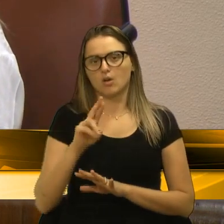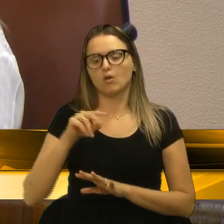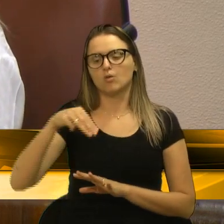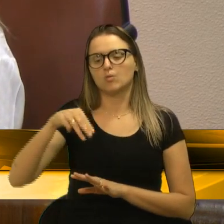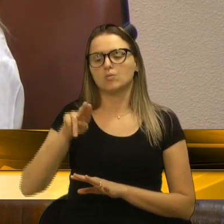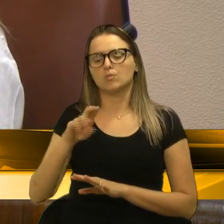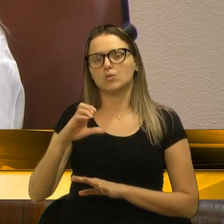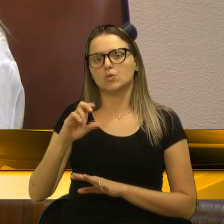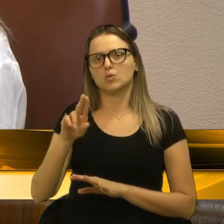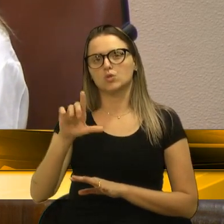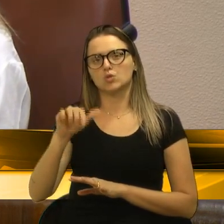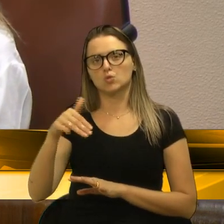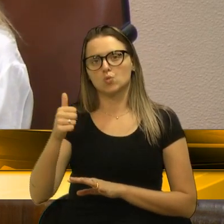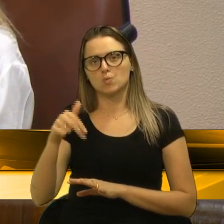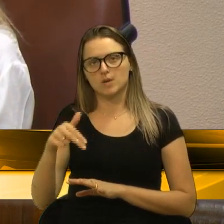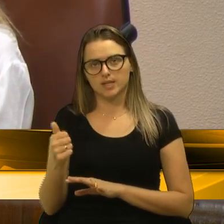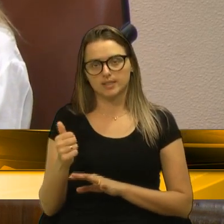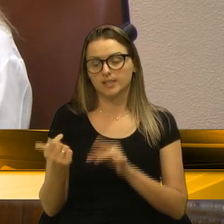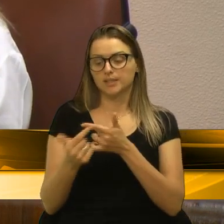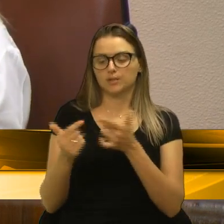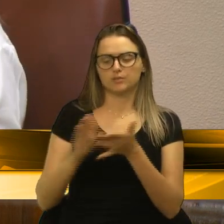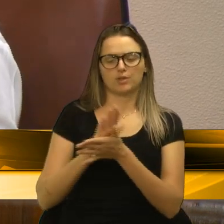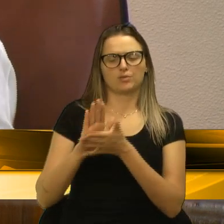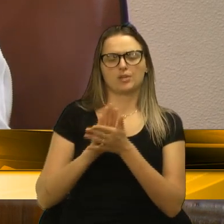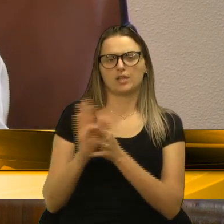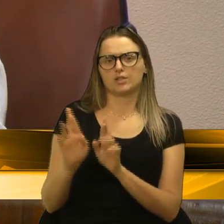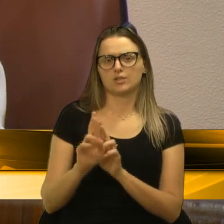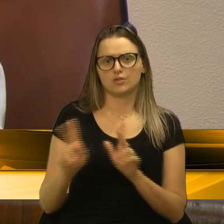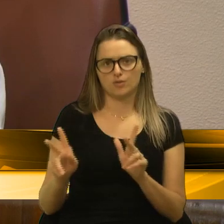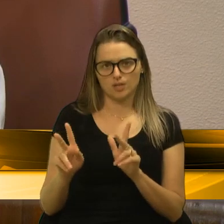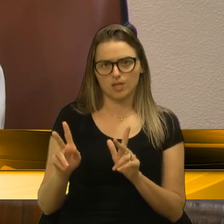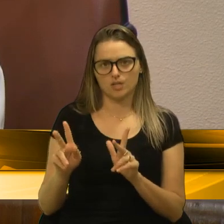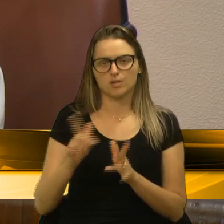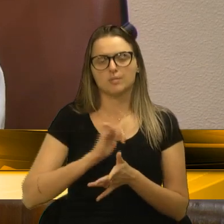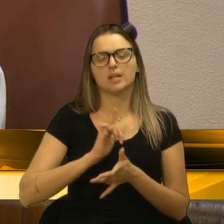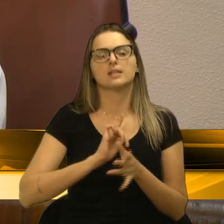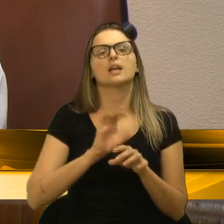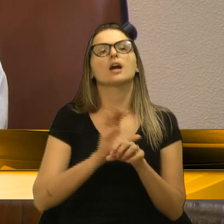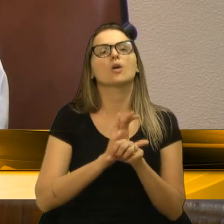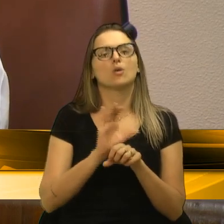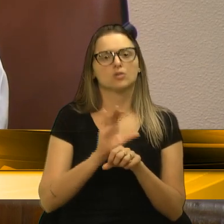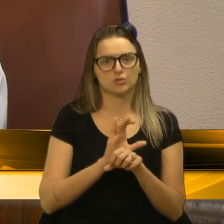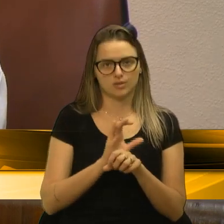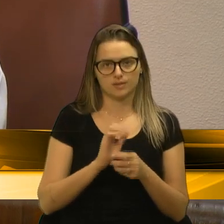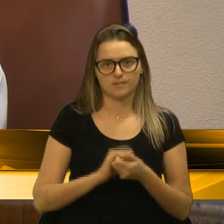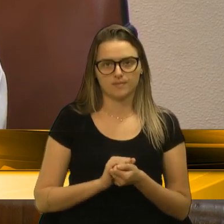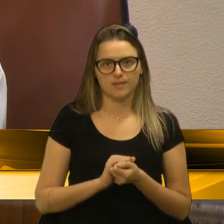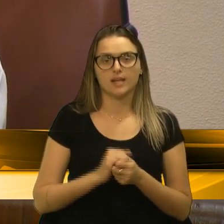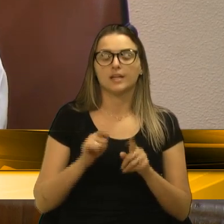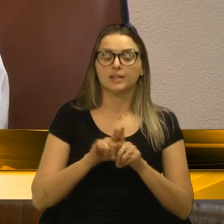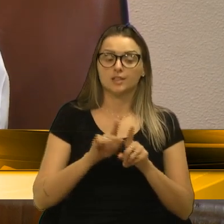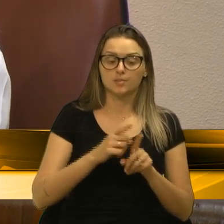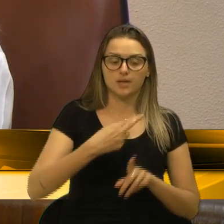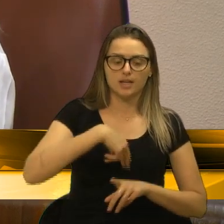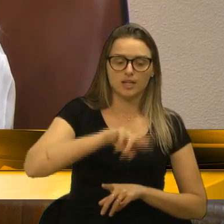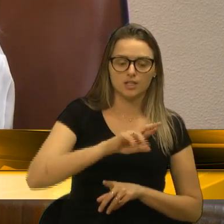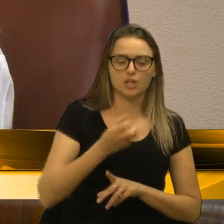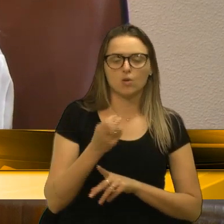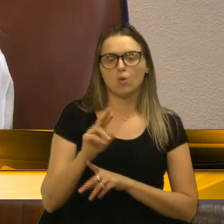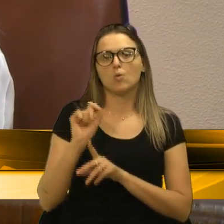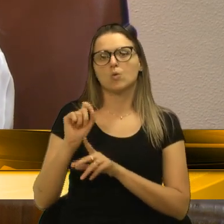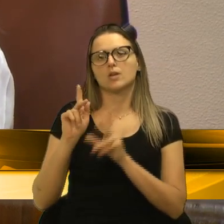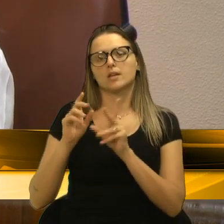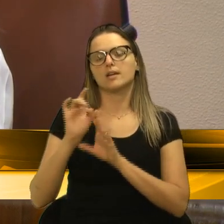sequer diferença ontológica para efeitos constitucionais entre religiões e seitas